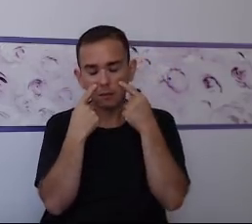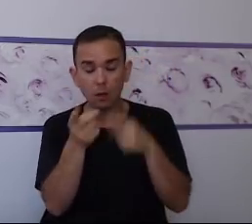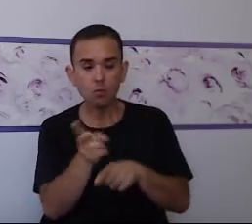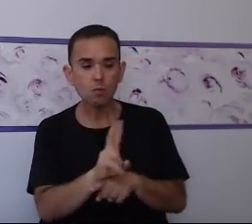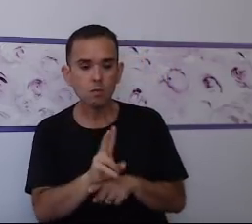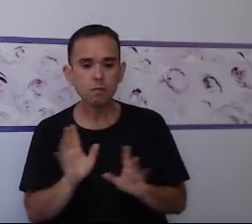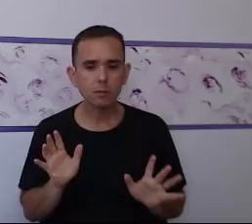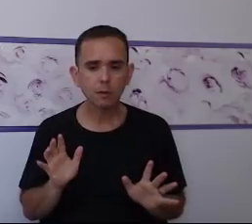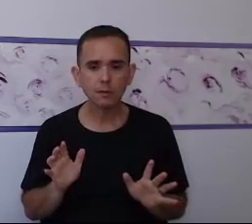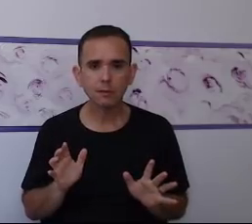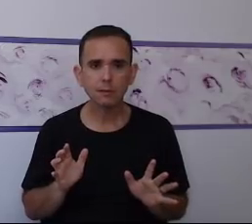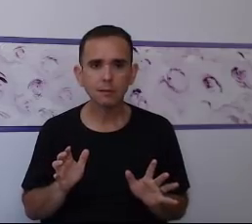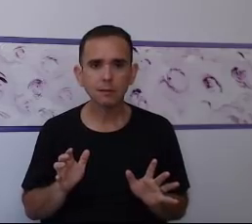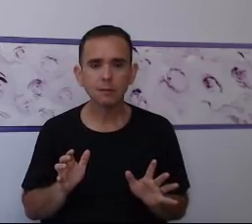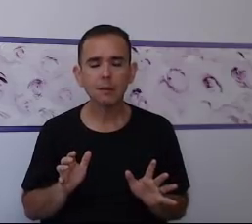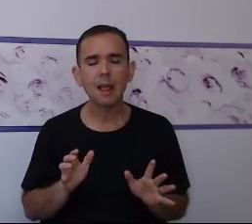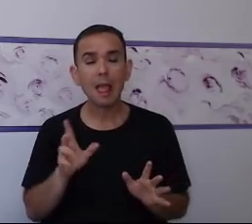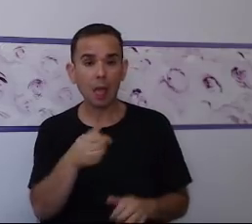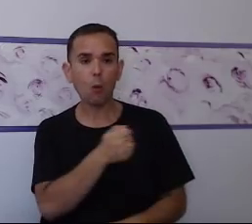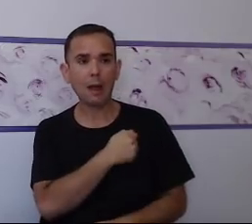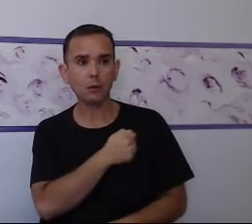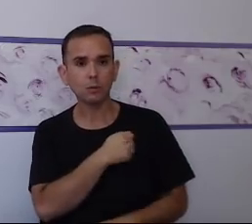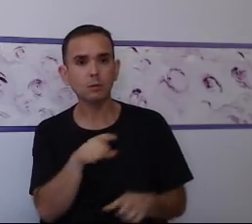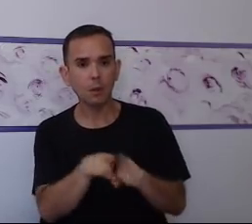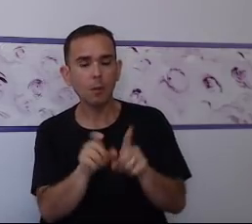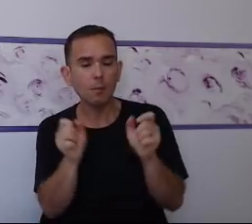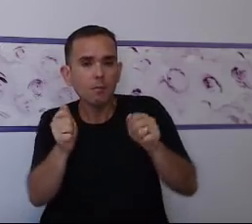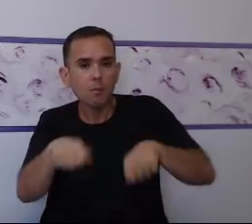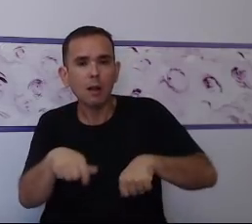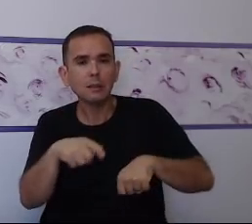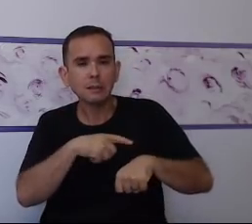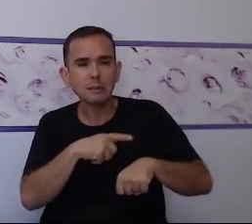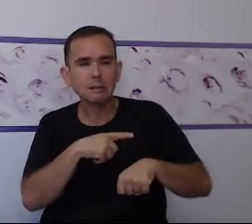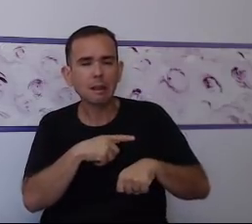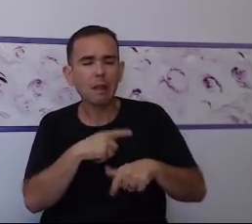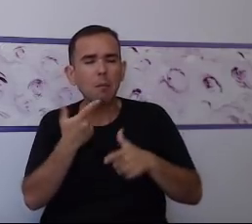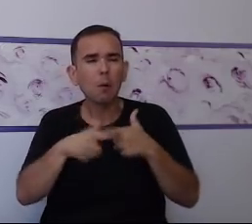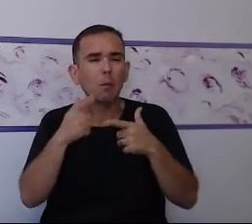tá? Então, é um aluno também que pode vir com um distúrbio